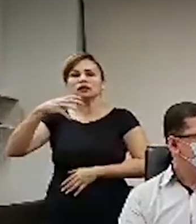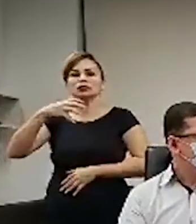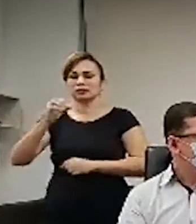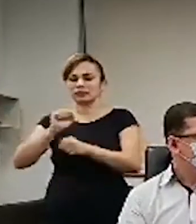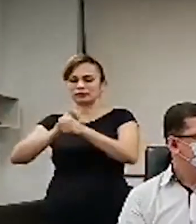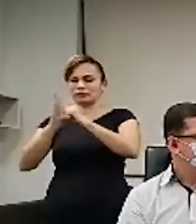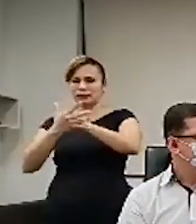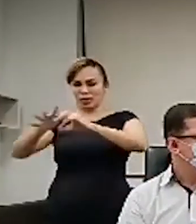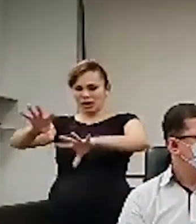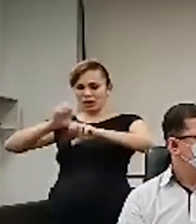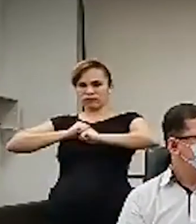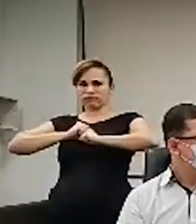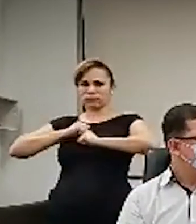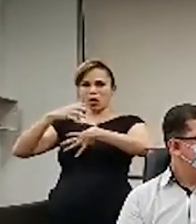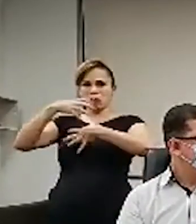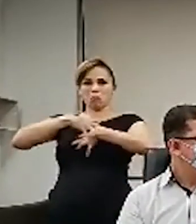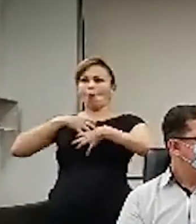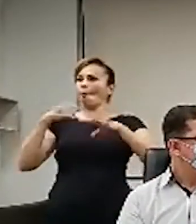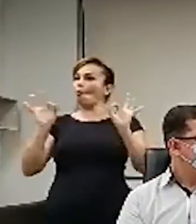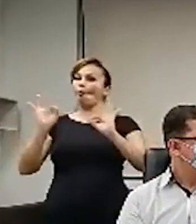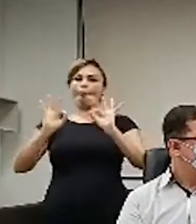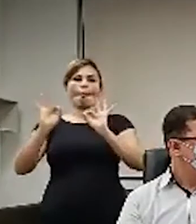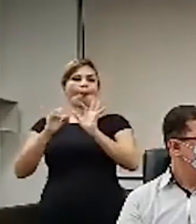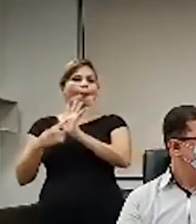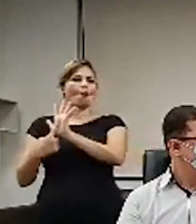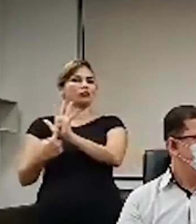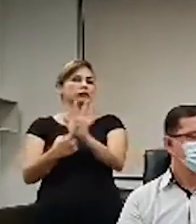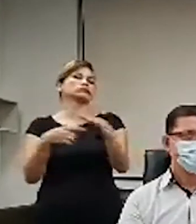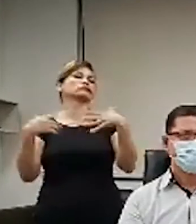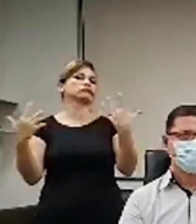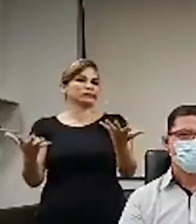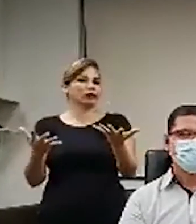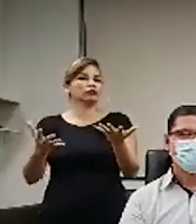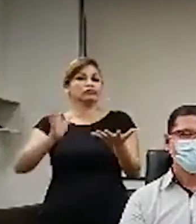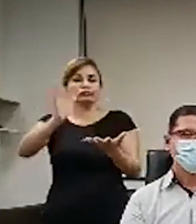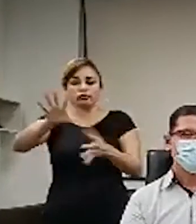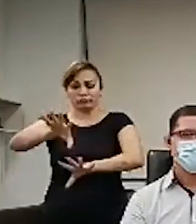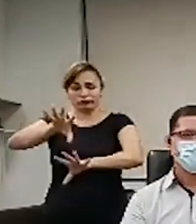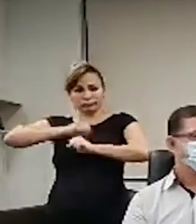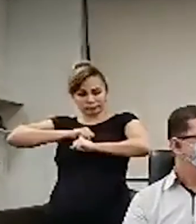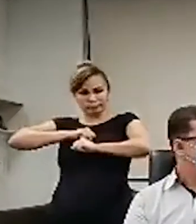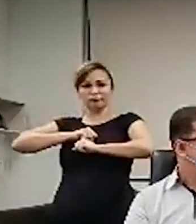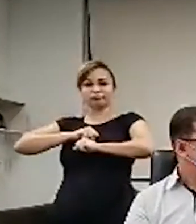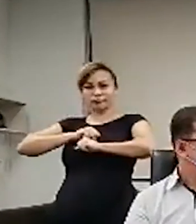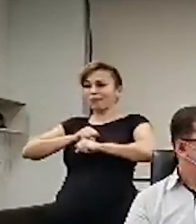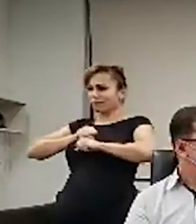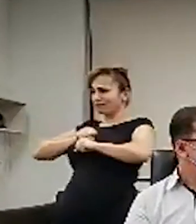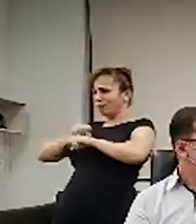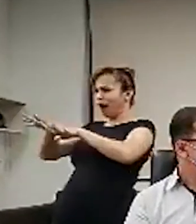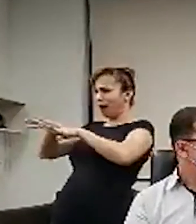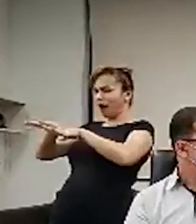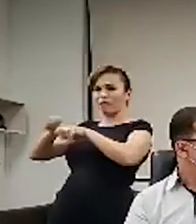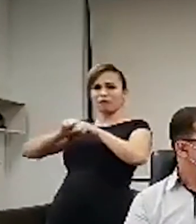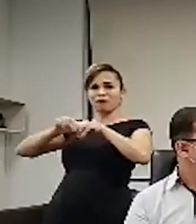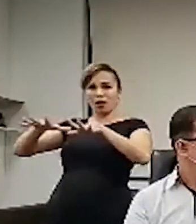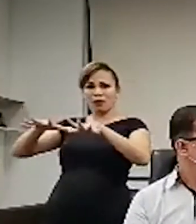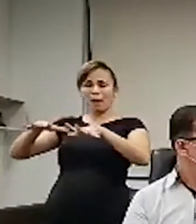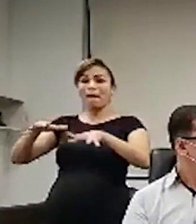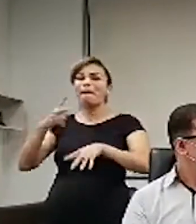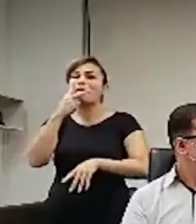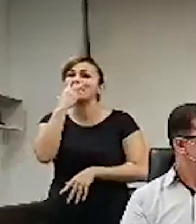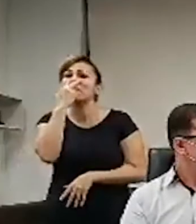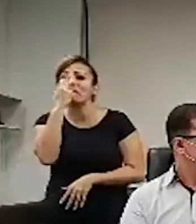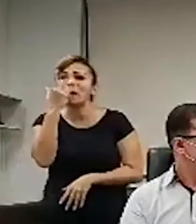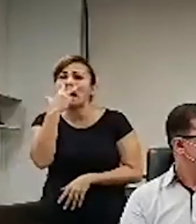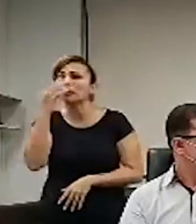Covid-19, e isso faz com que elas, mesmo estando doentes, estando infectadas com o vírus e transmitindo, pareçam estar